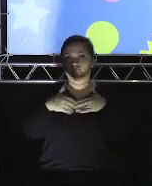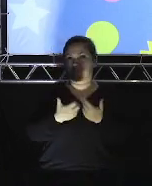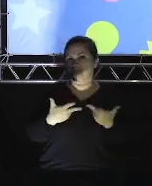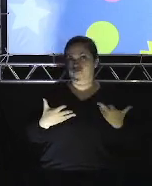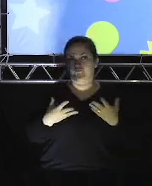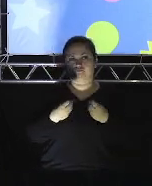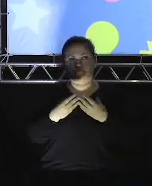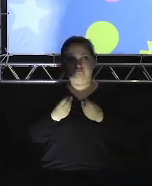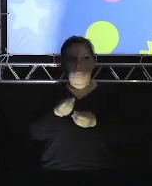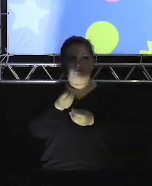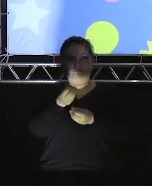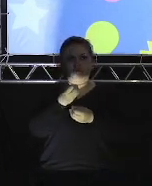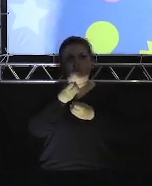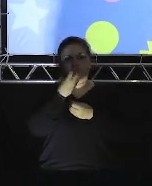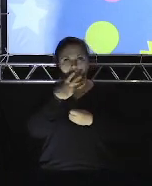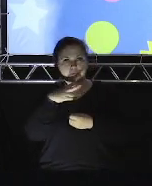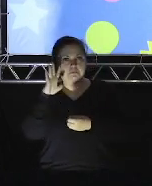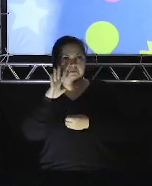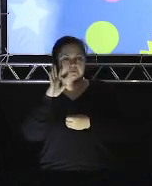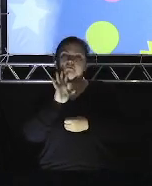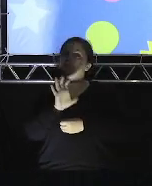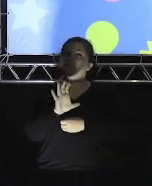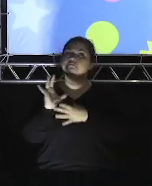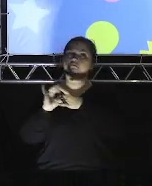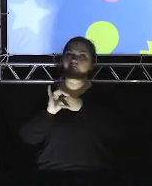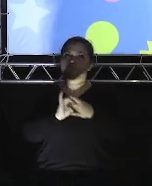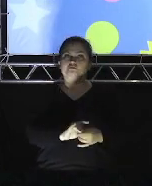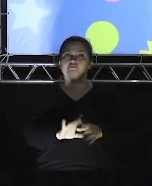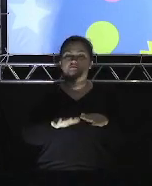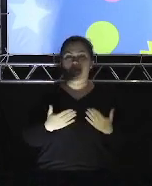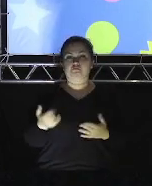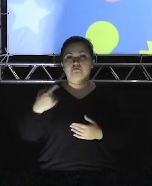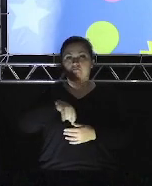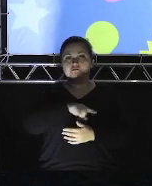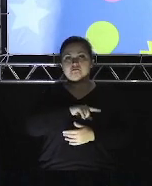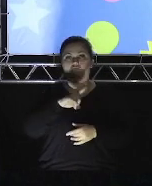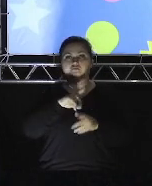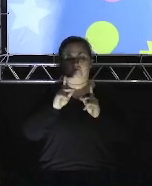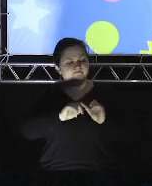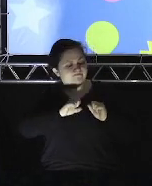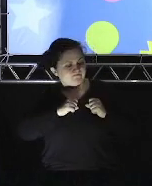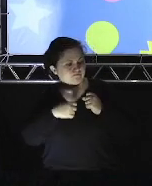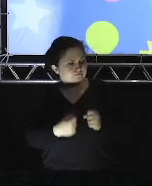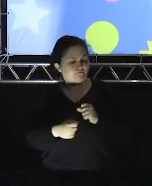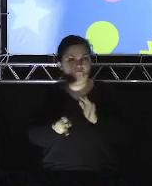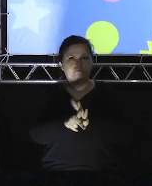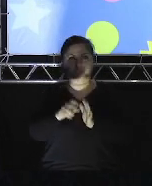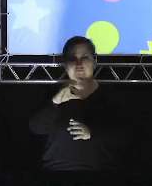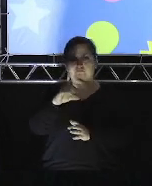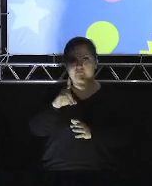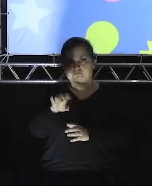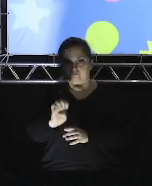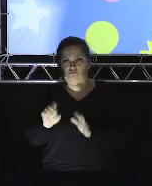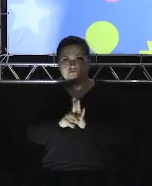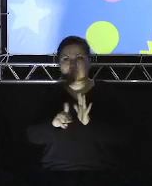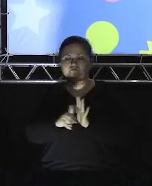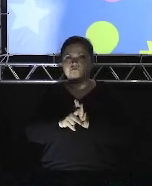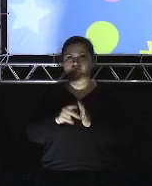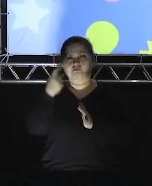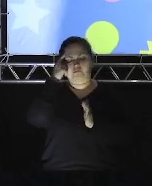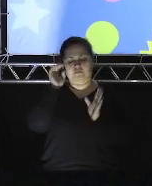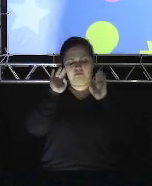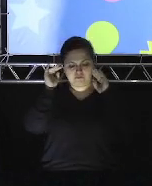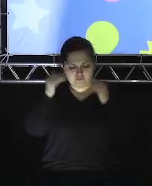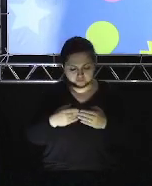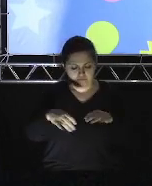bem, bem robusto nesse sentido. E a gente tem pessoas dedicadas no CDE mesmo para questões